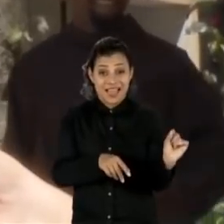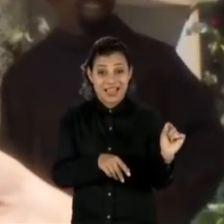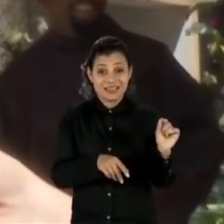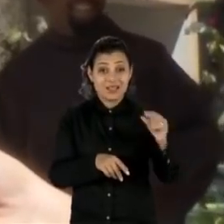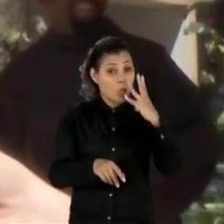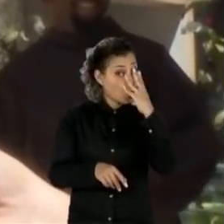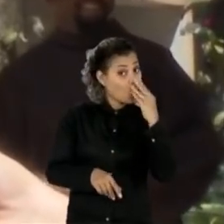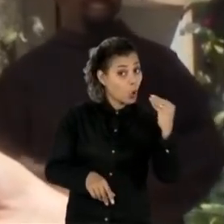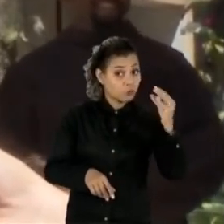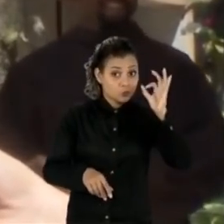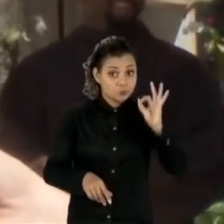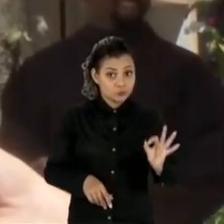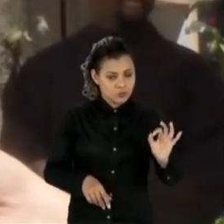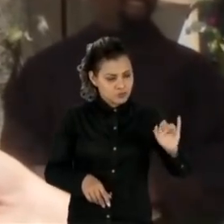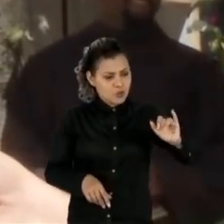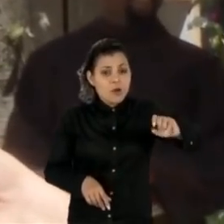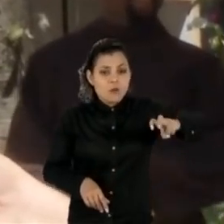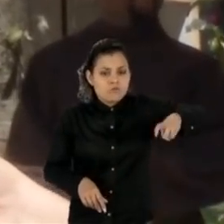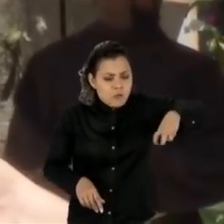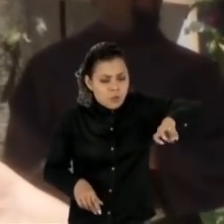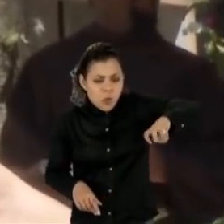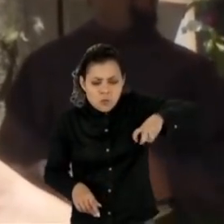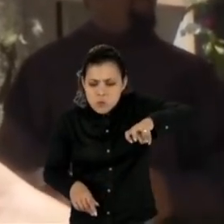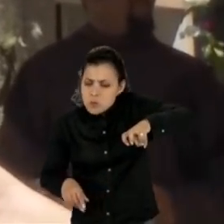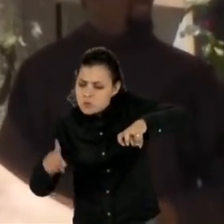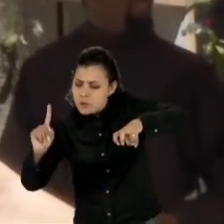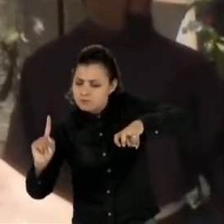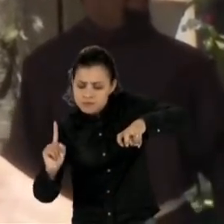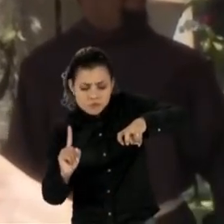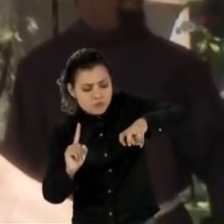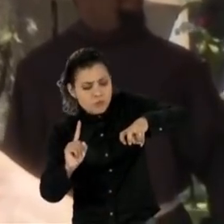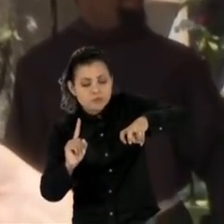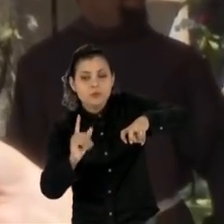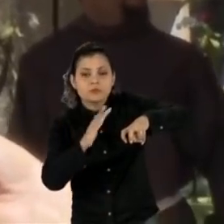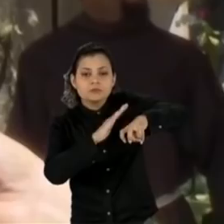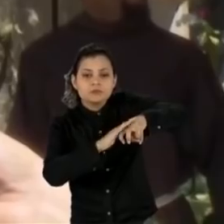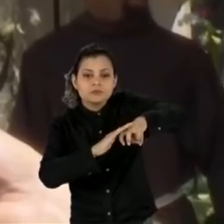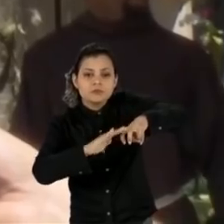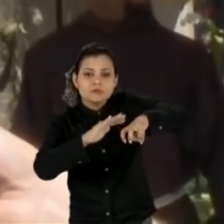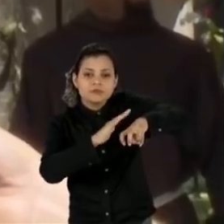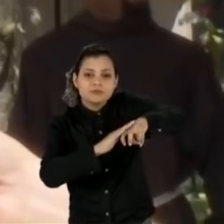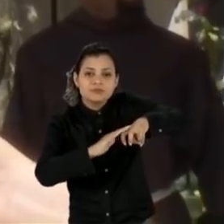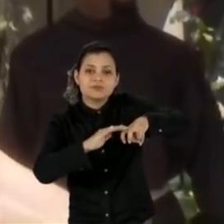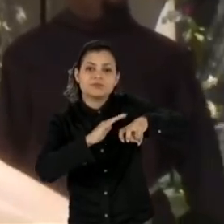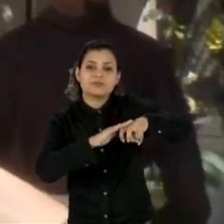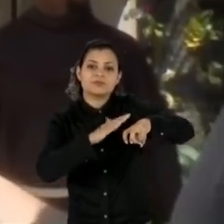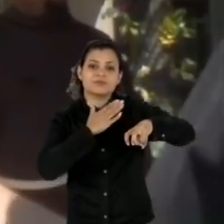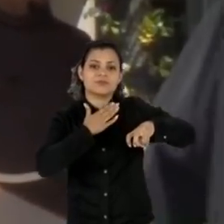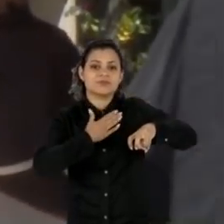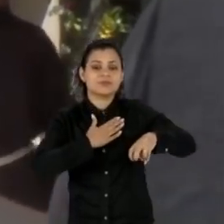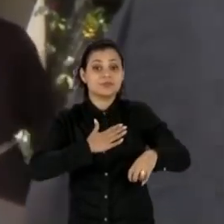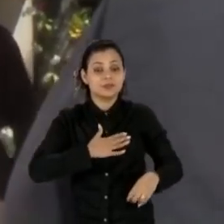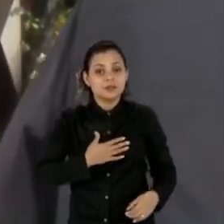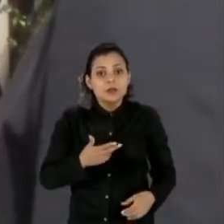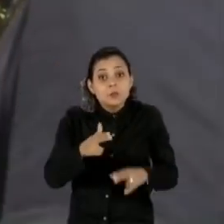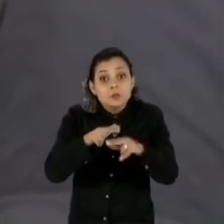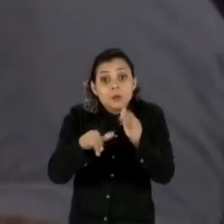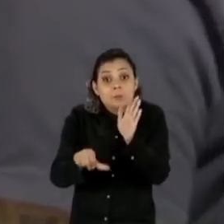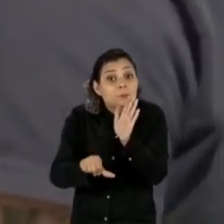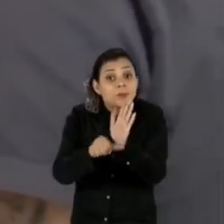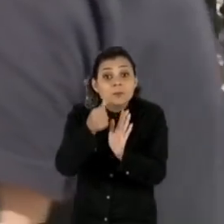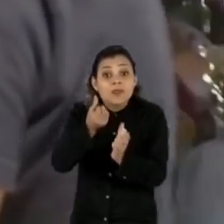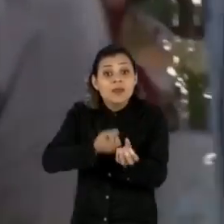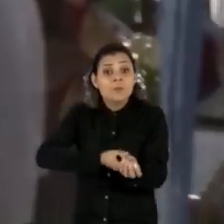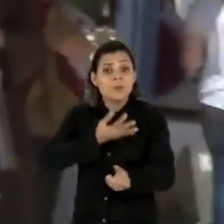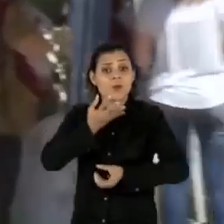feroz que tava fazendo muito mal as pessoas ele amansou esse lobo e também são francisco escreveu o primeiro a